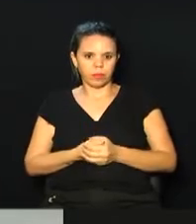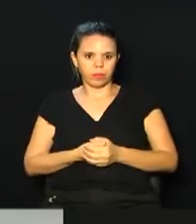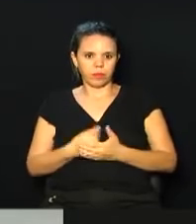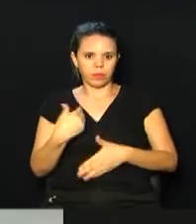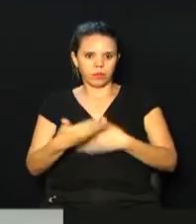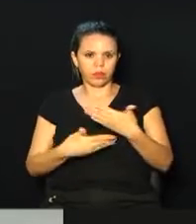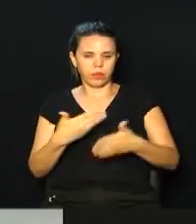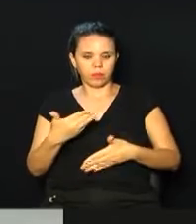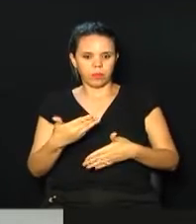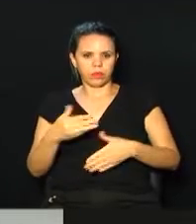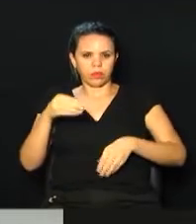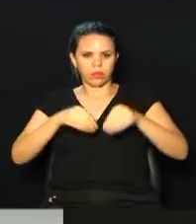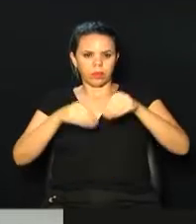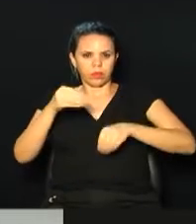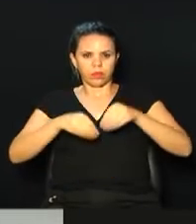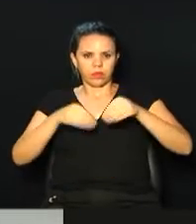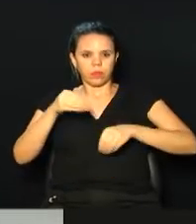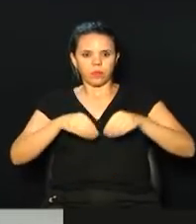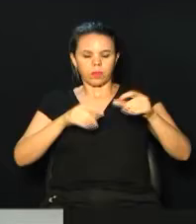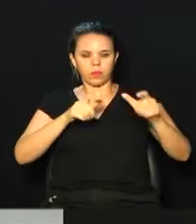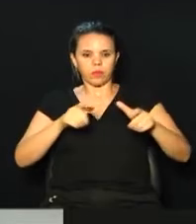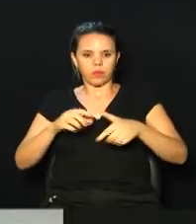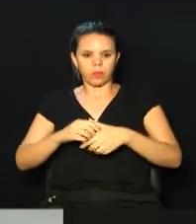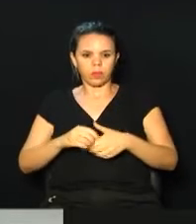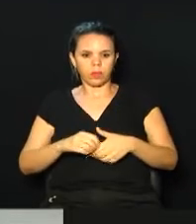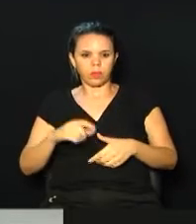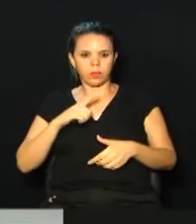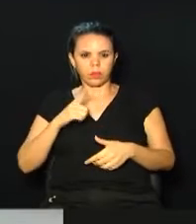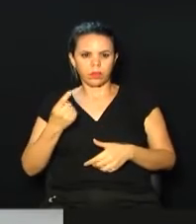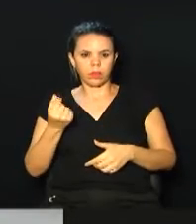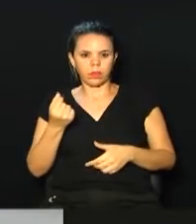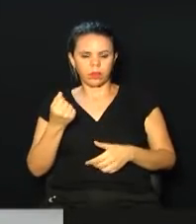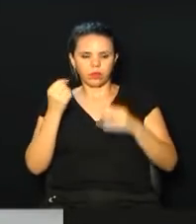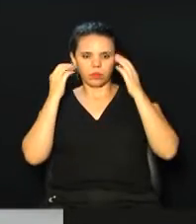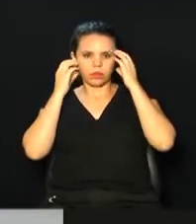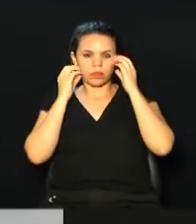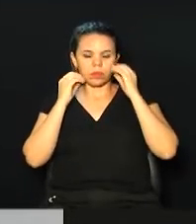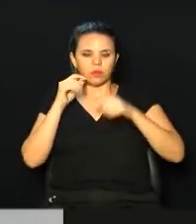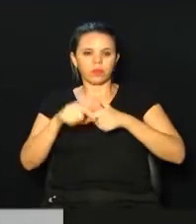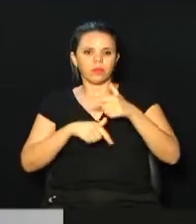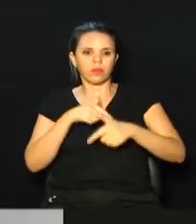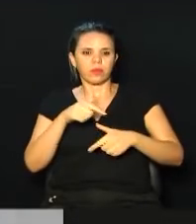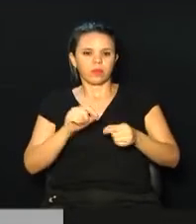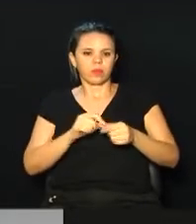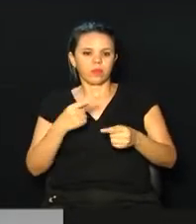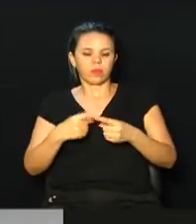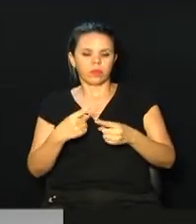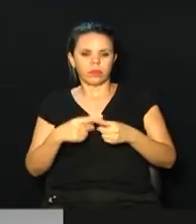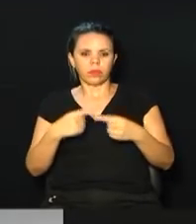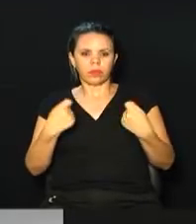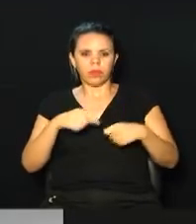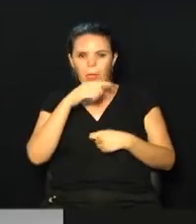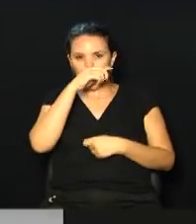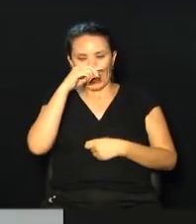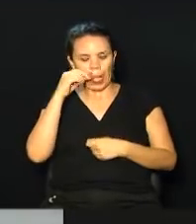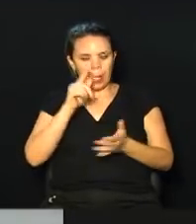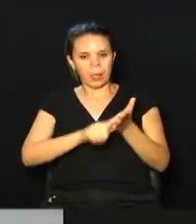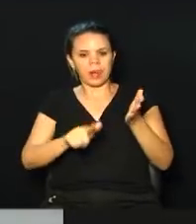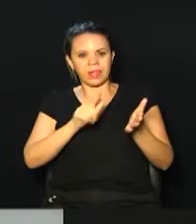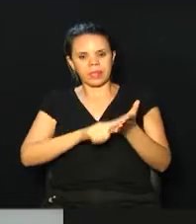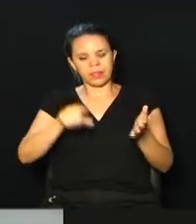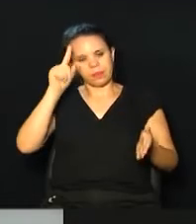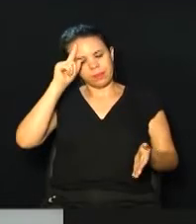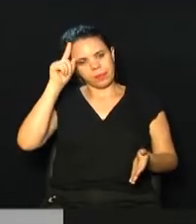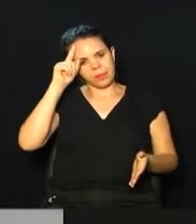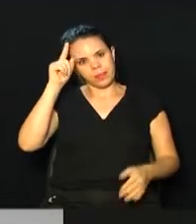que a gente monta um ecoponto, ele tem um custo de operação, porque ele precisa ser limpo todo